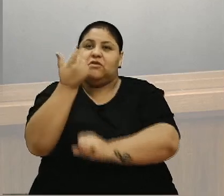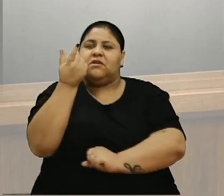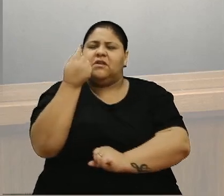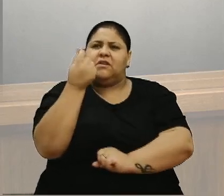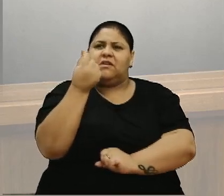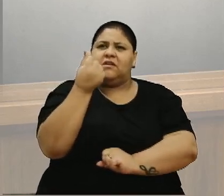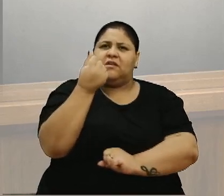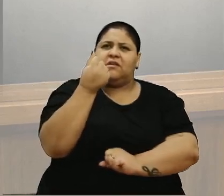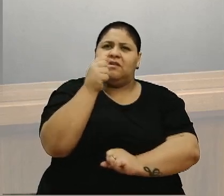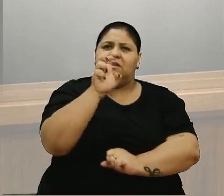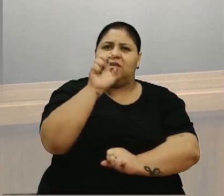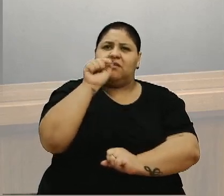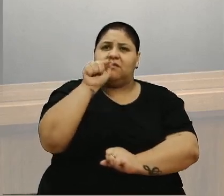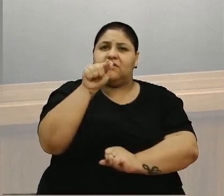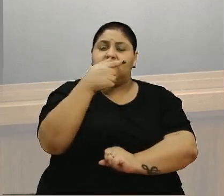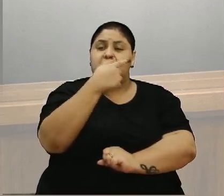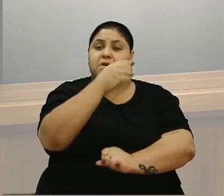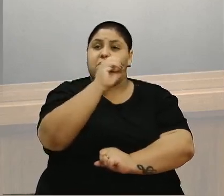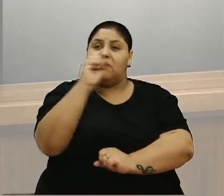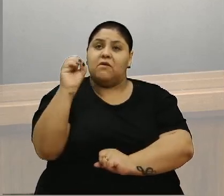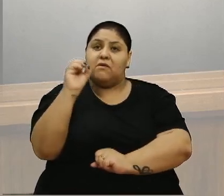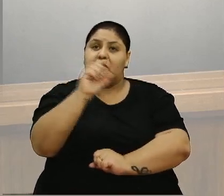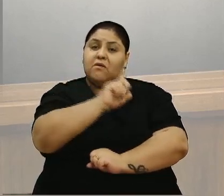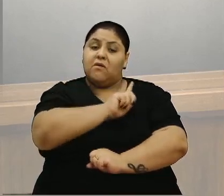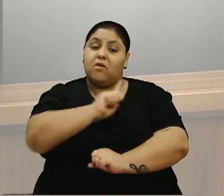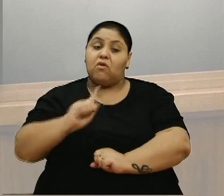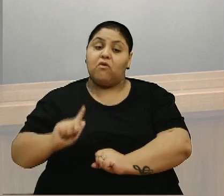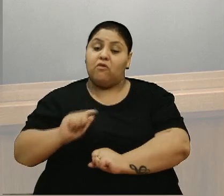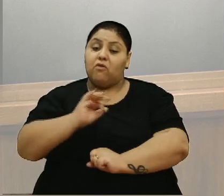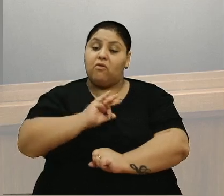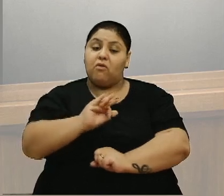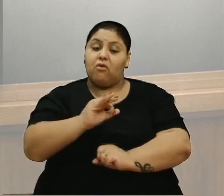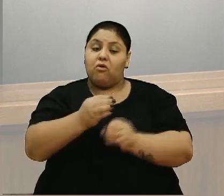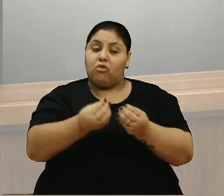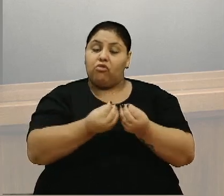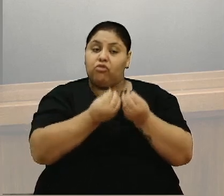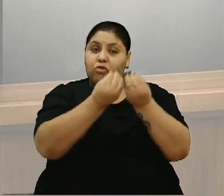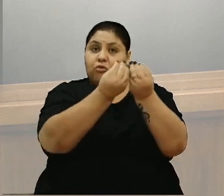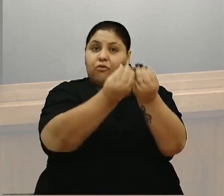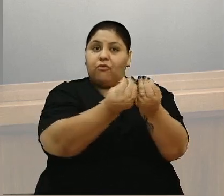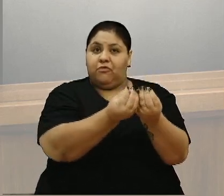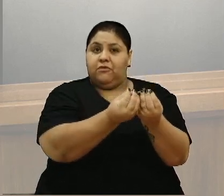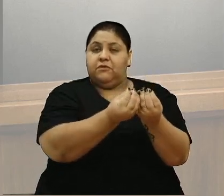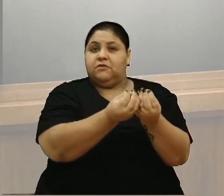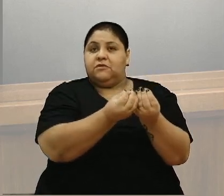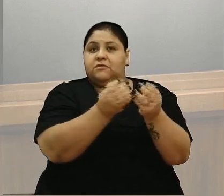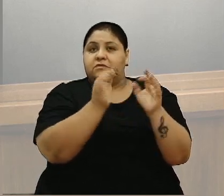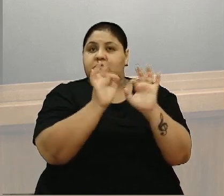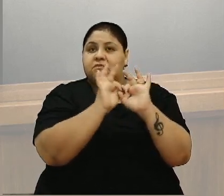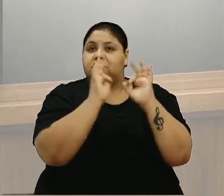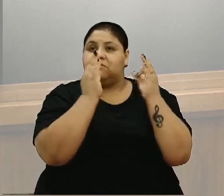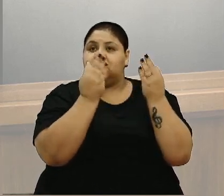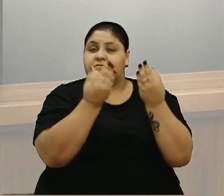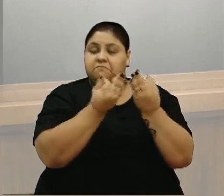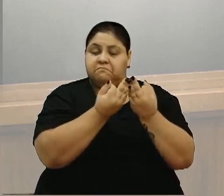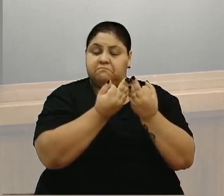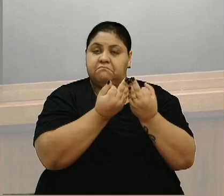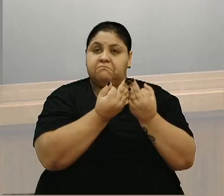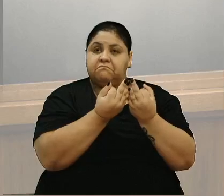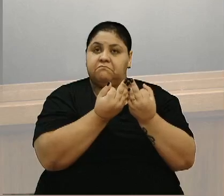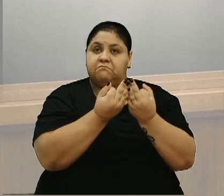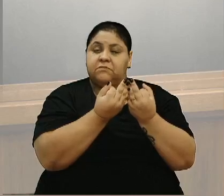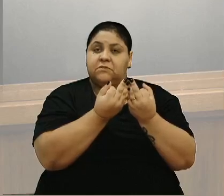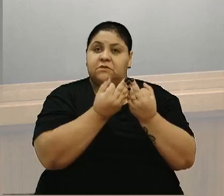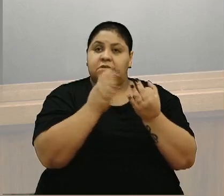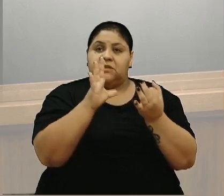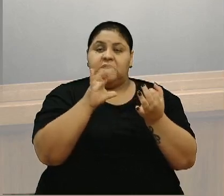né, dos 5.100 que o governo federal está dando para as pessoas que